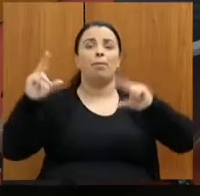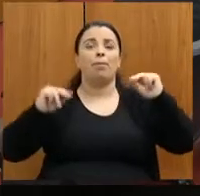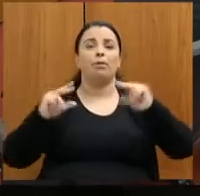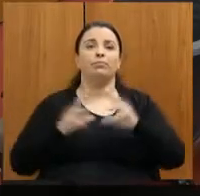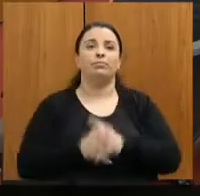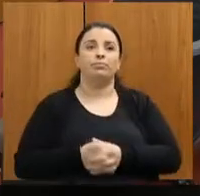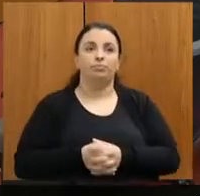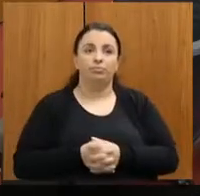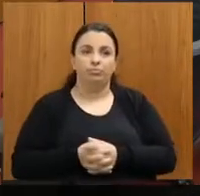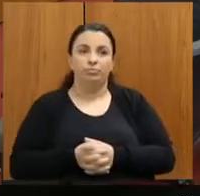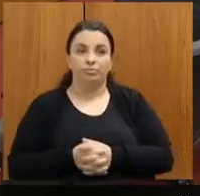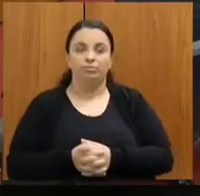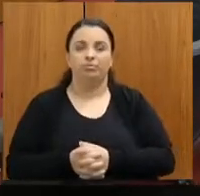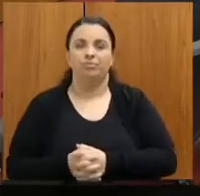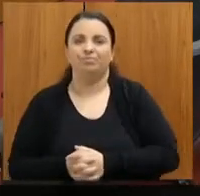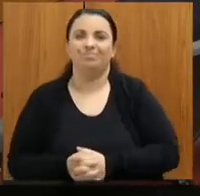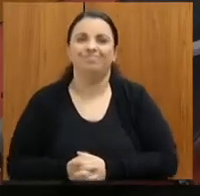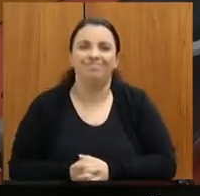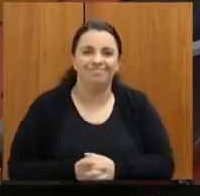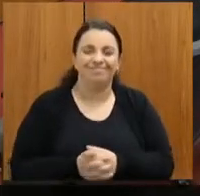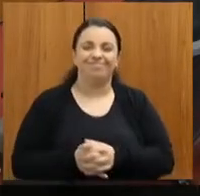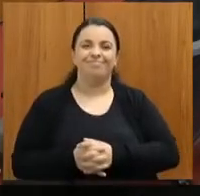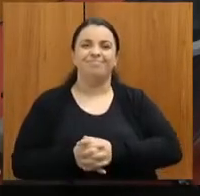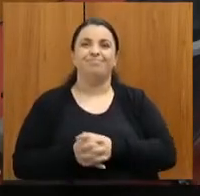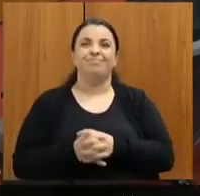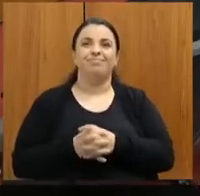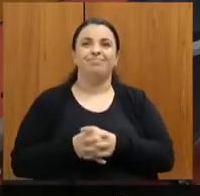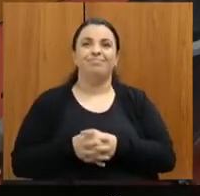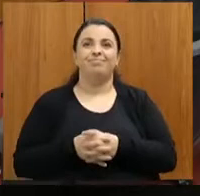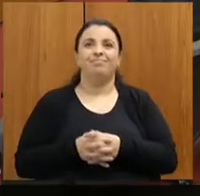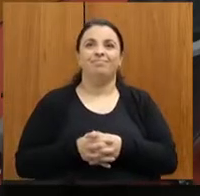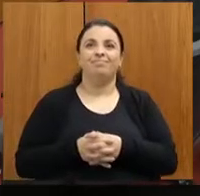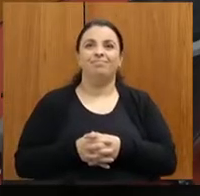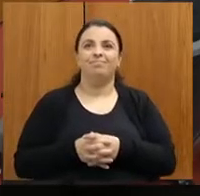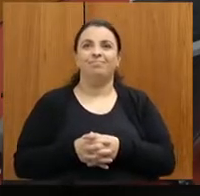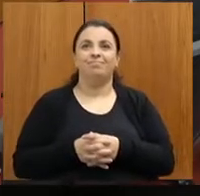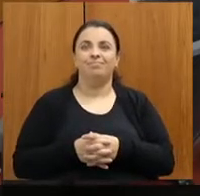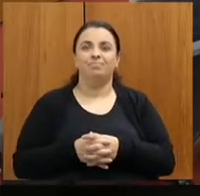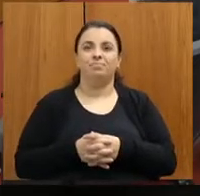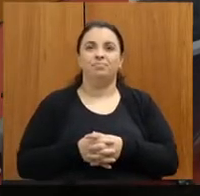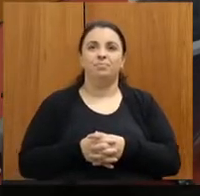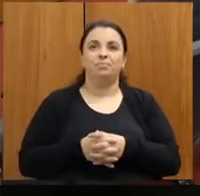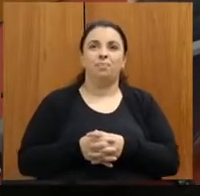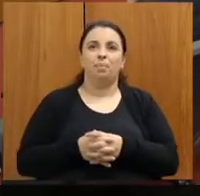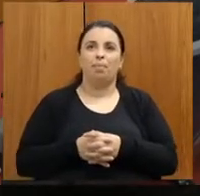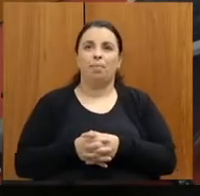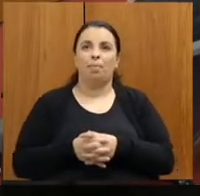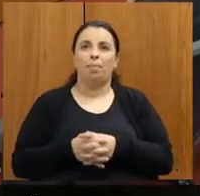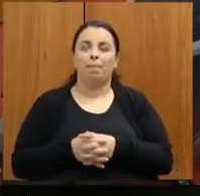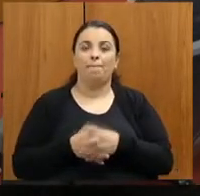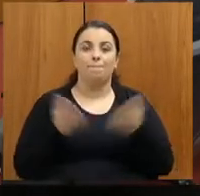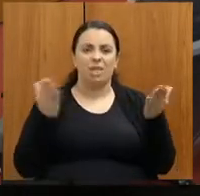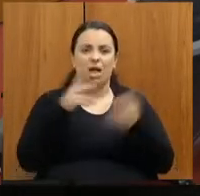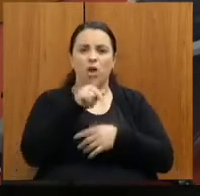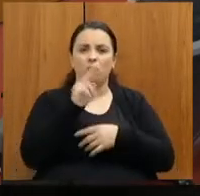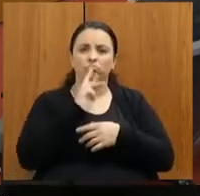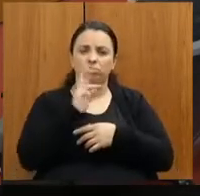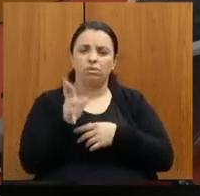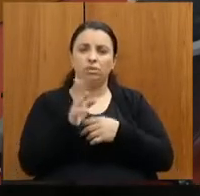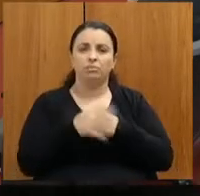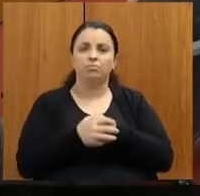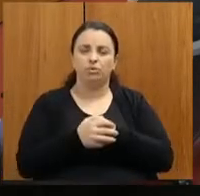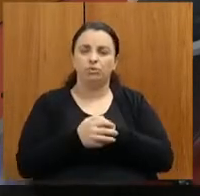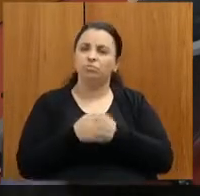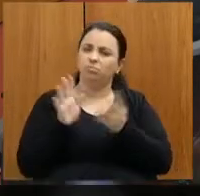presidente tá errado né não não agora vai a réplica dele se